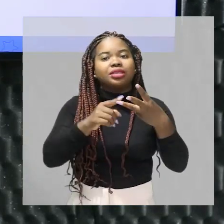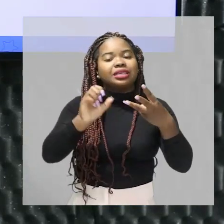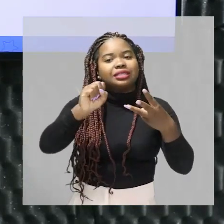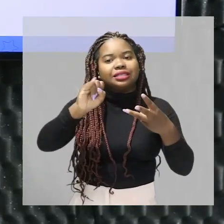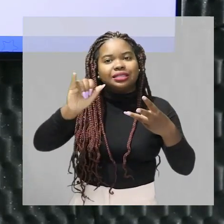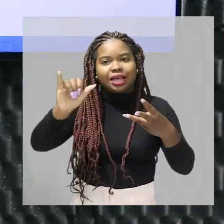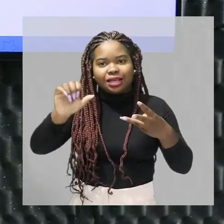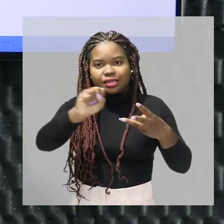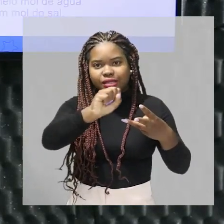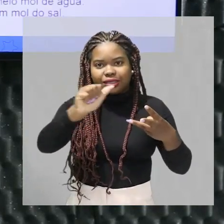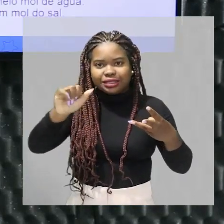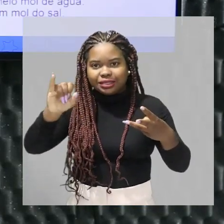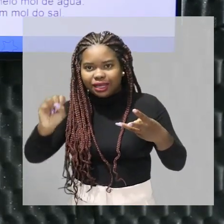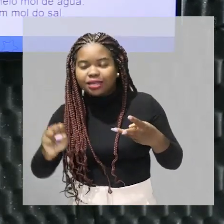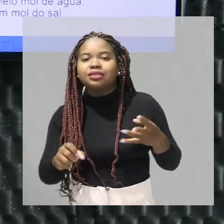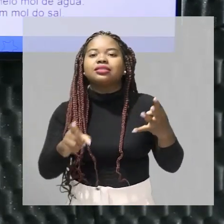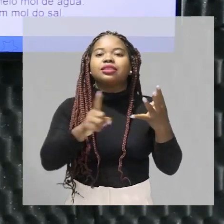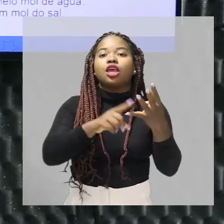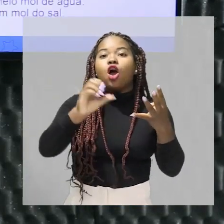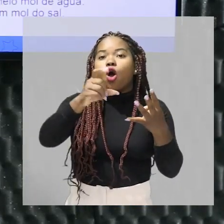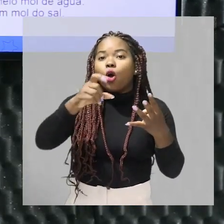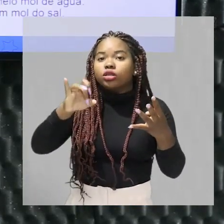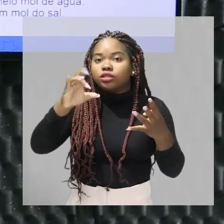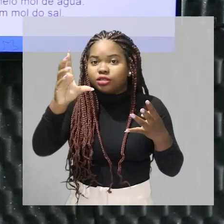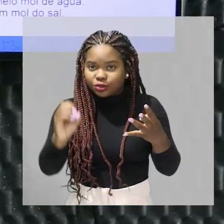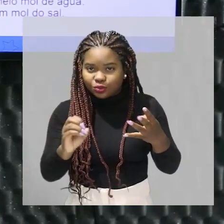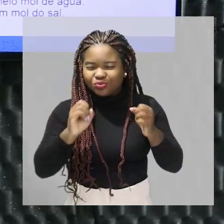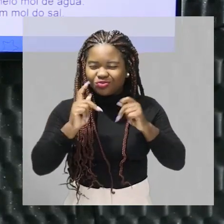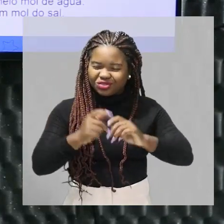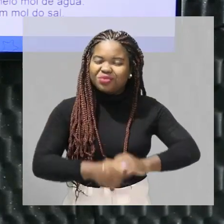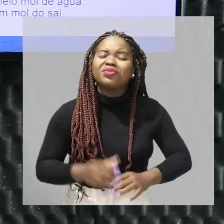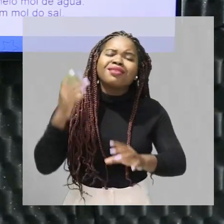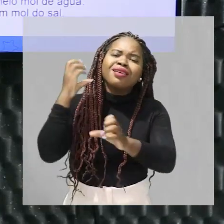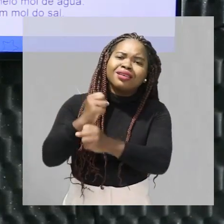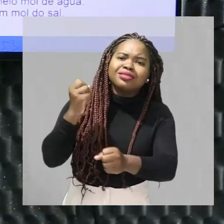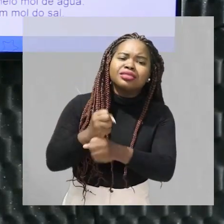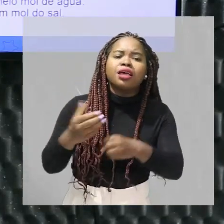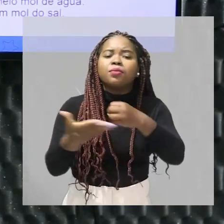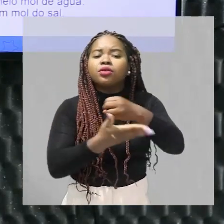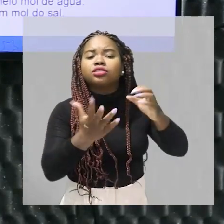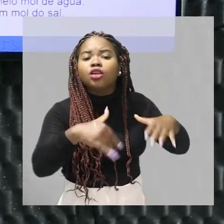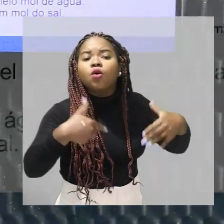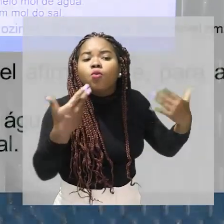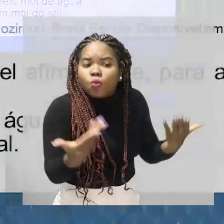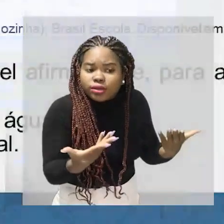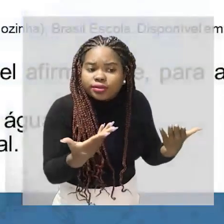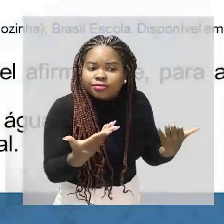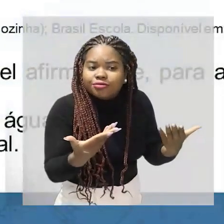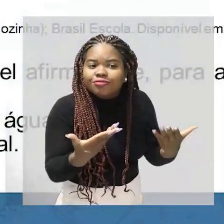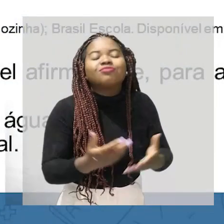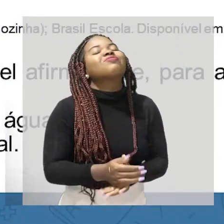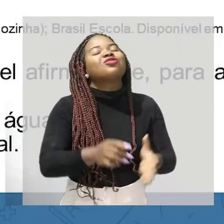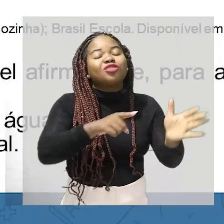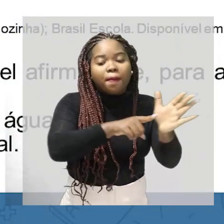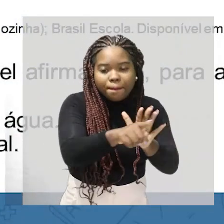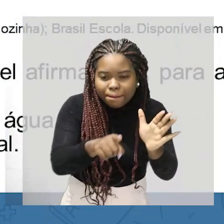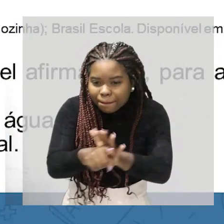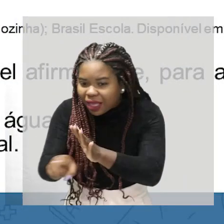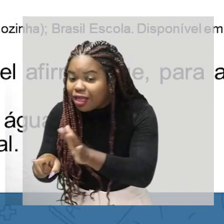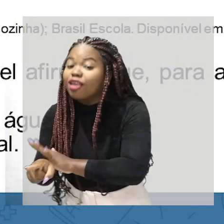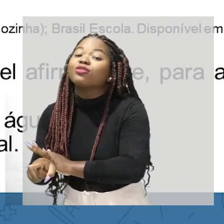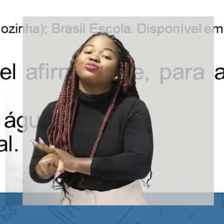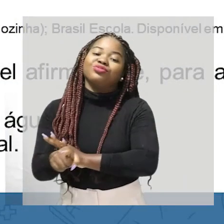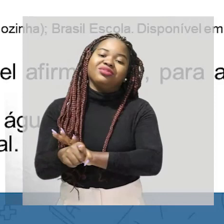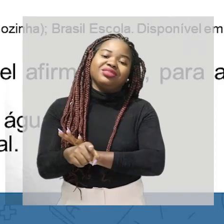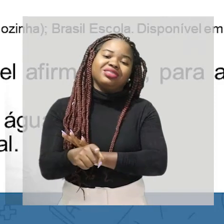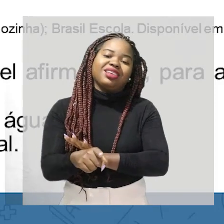As funções inorgânicas. E essa revisão, ela é baseada na resolução de questões desses dois concursos,